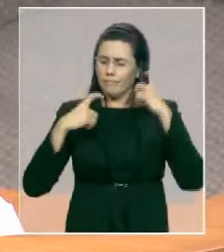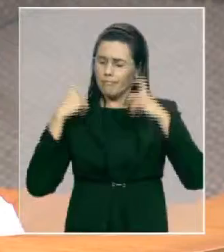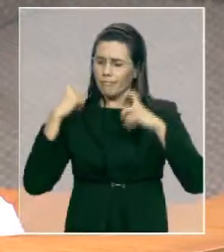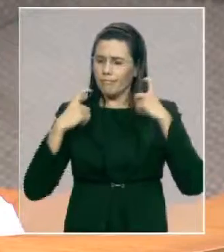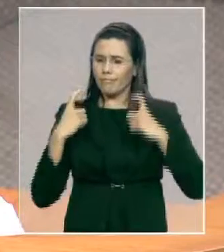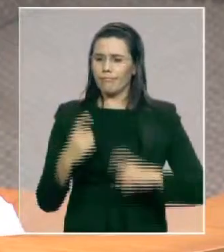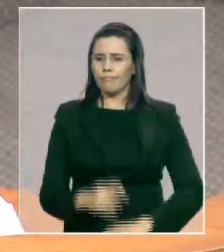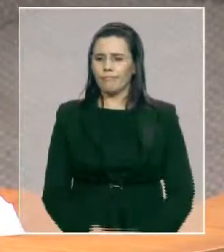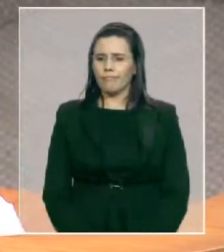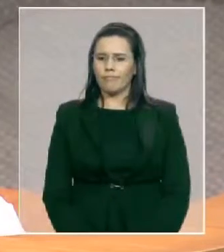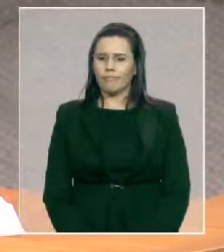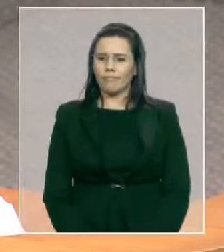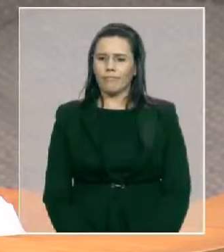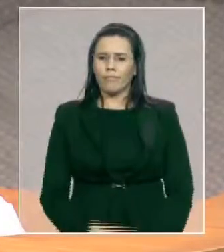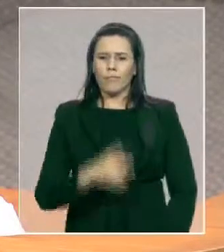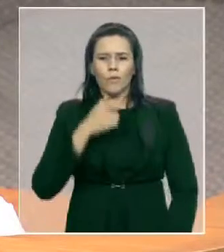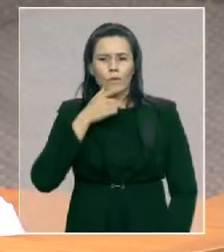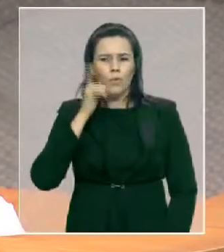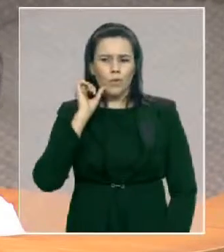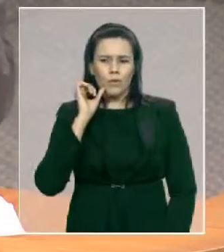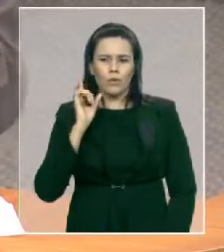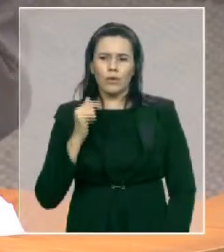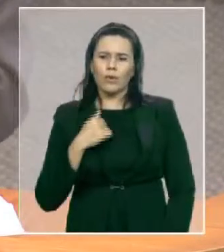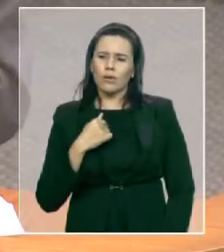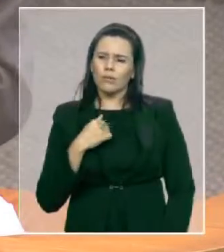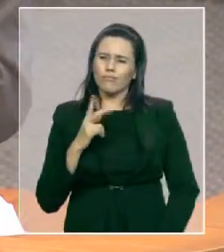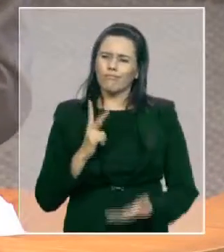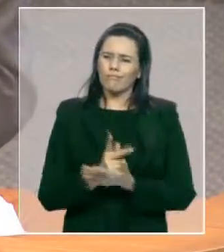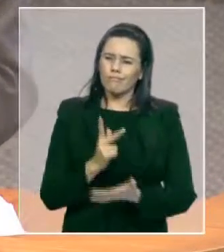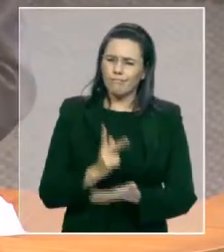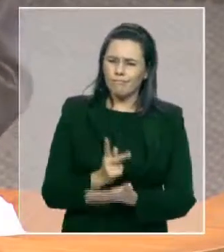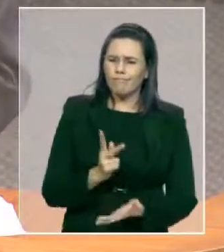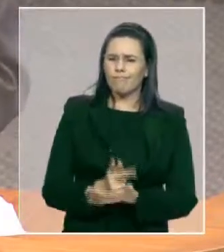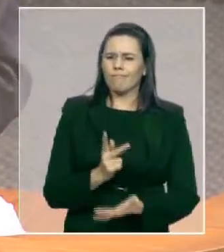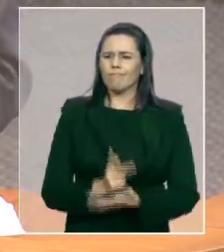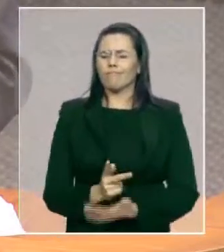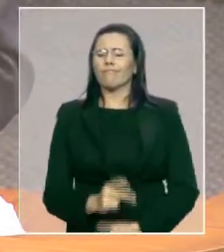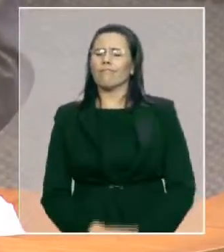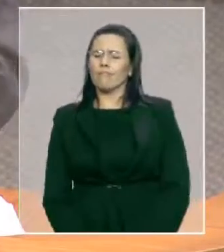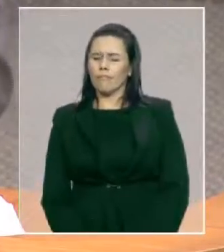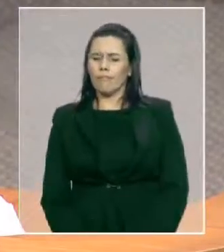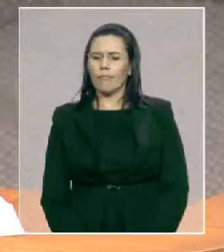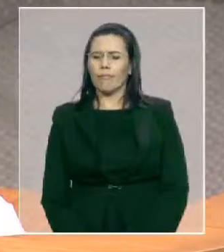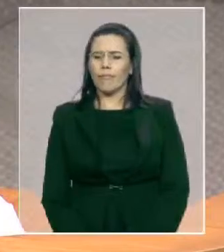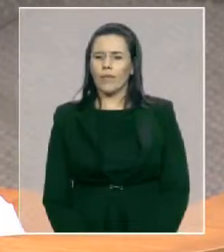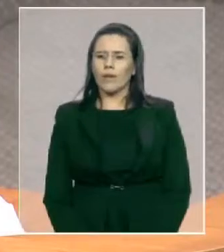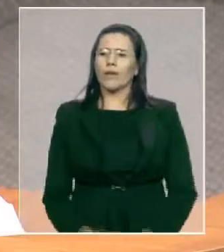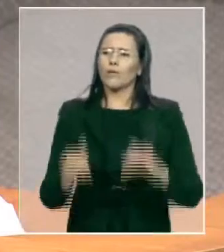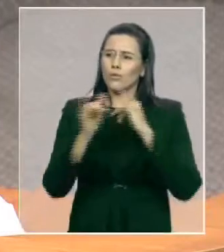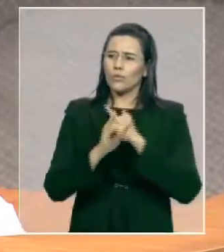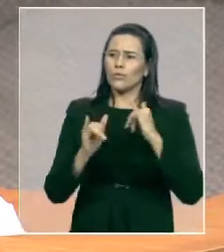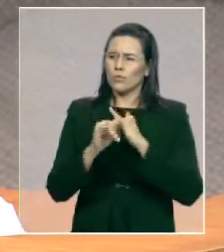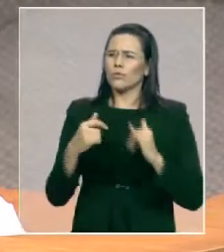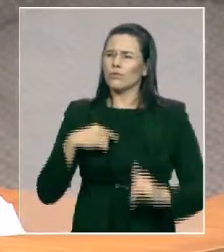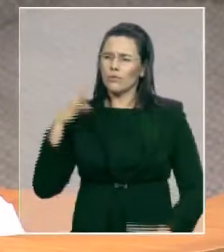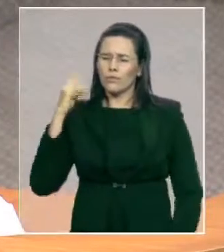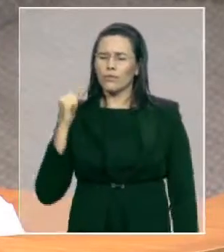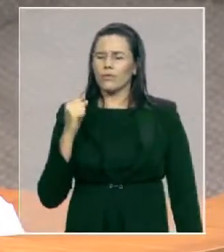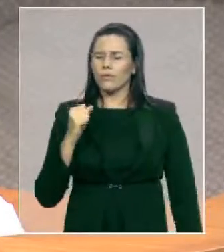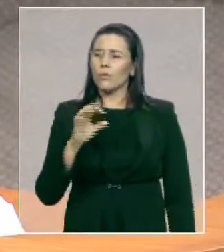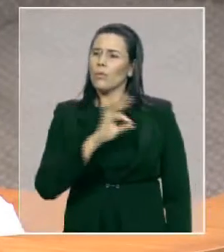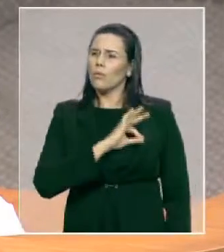eu ouvia ontem, eu dizia sempre, eu ouvi um discurso de um policial militar